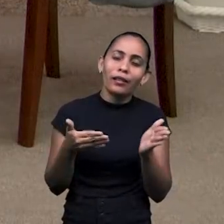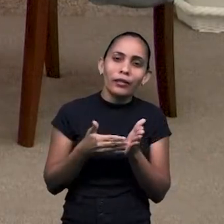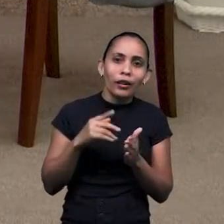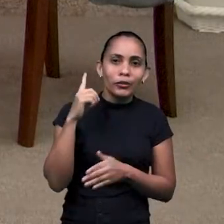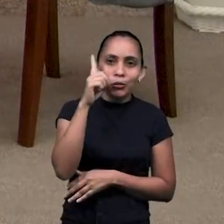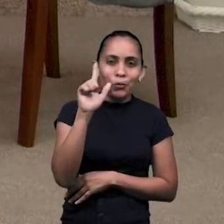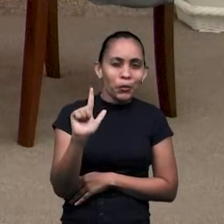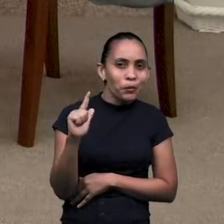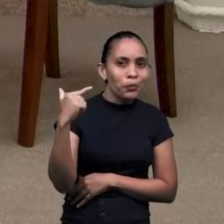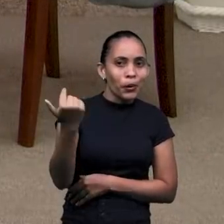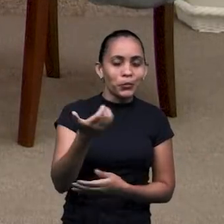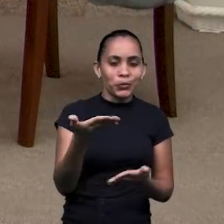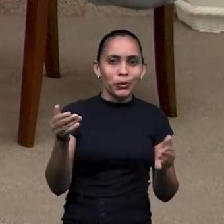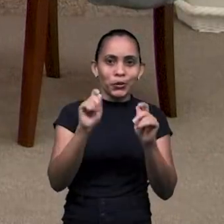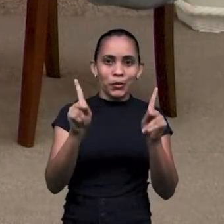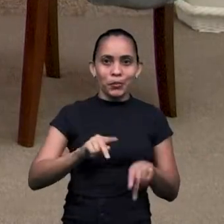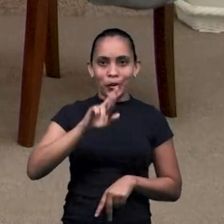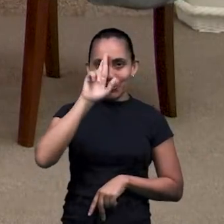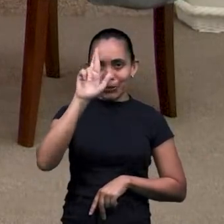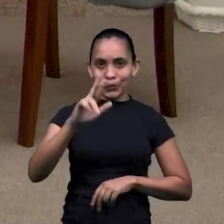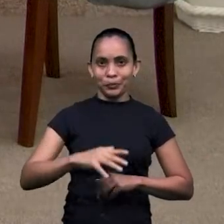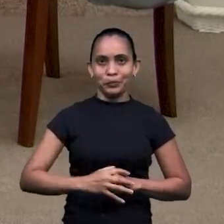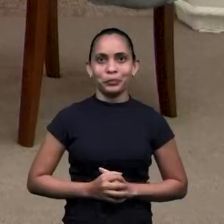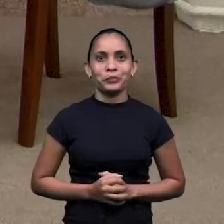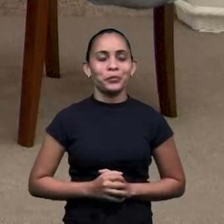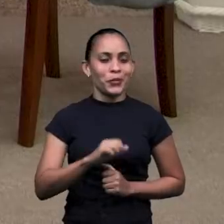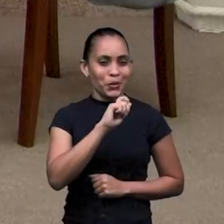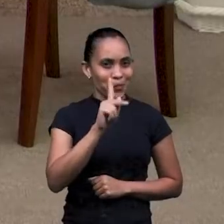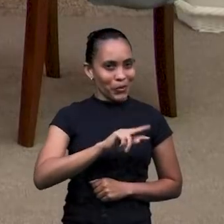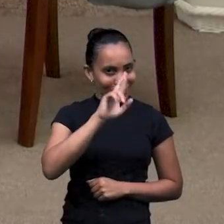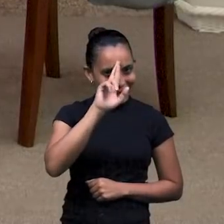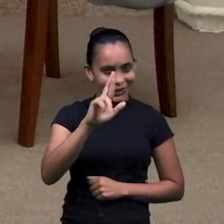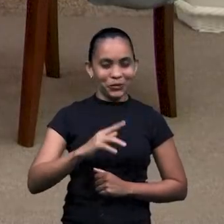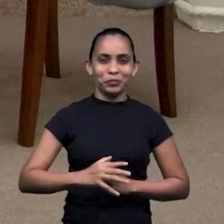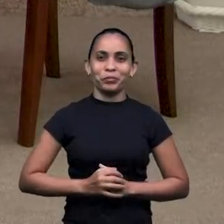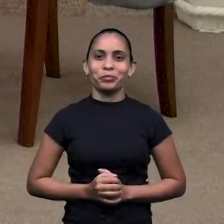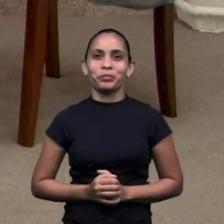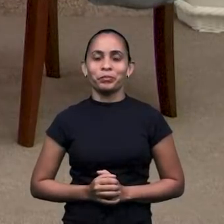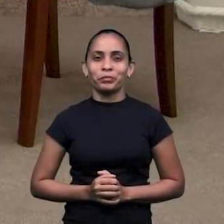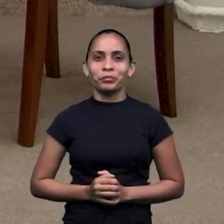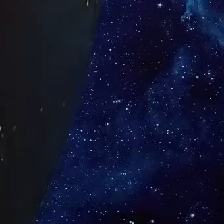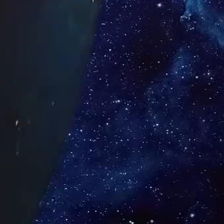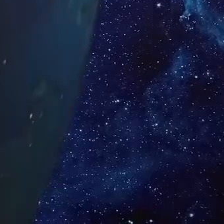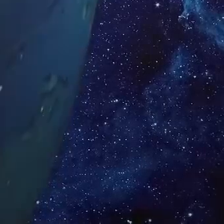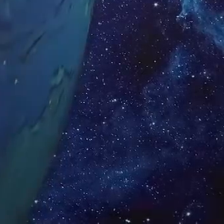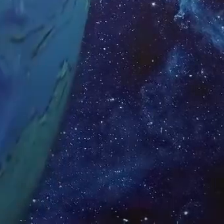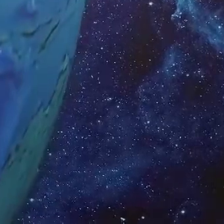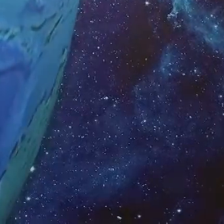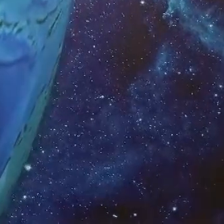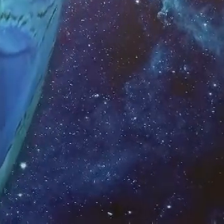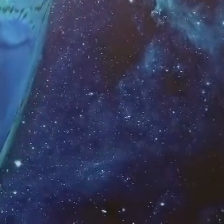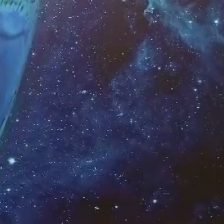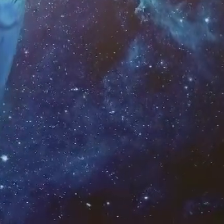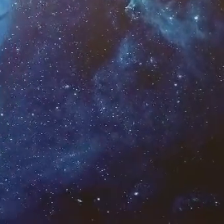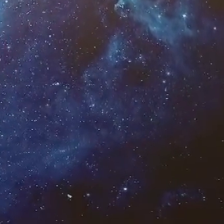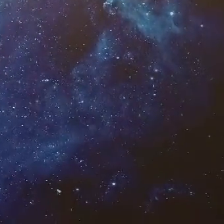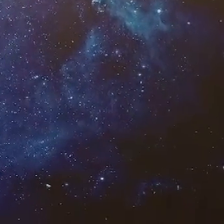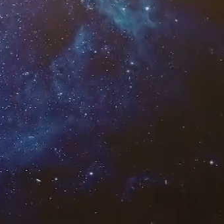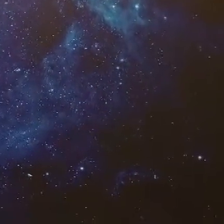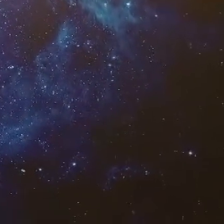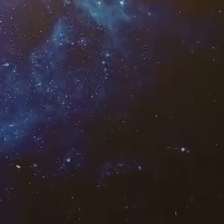até o próximo domingo, a paz do Senhor Jesus. A paz do Senhor. A paz do Senhor.